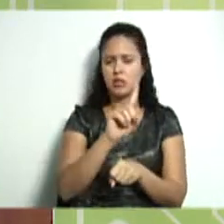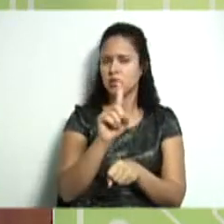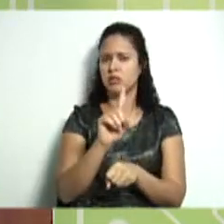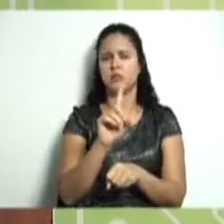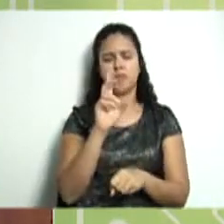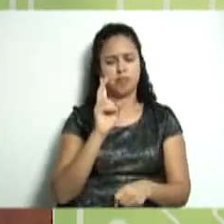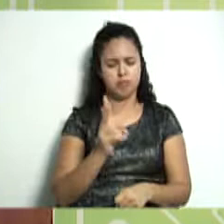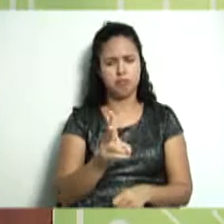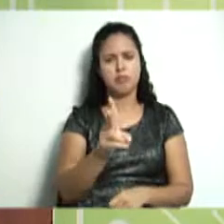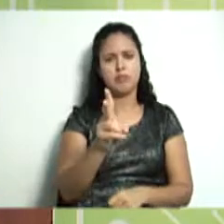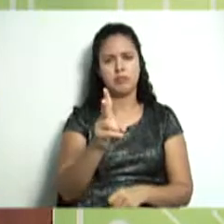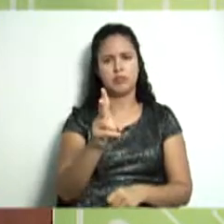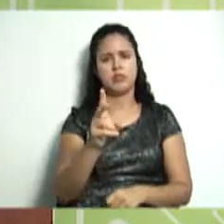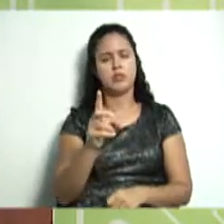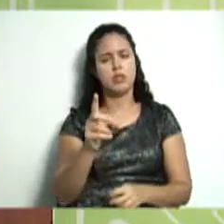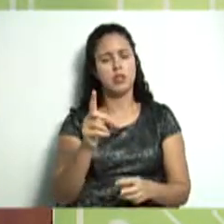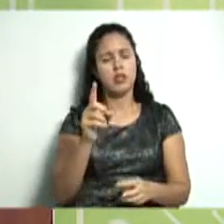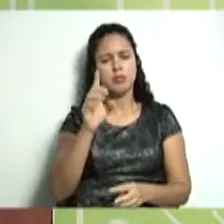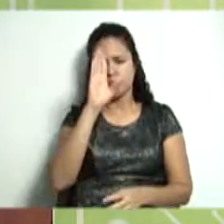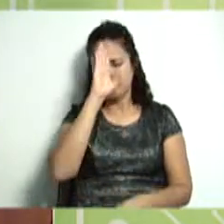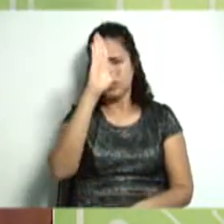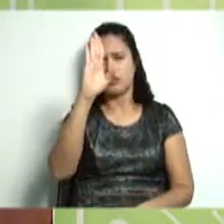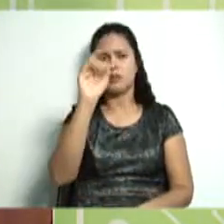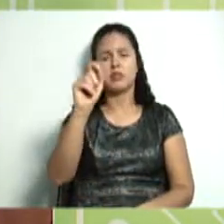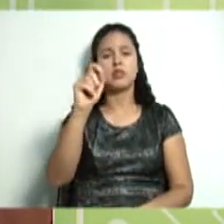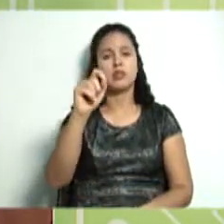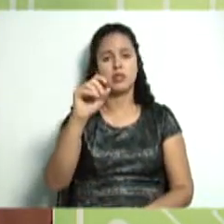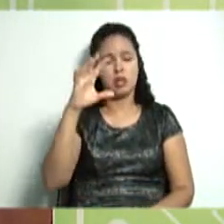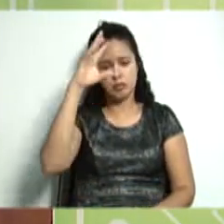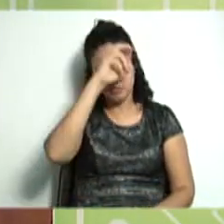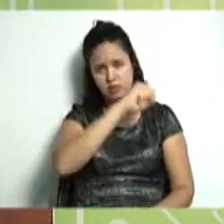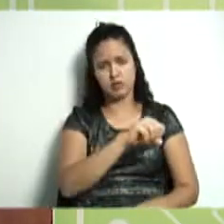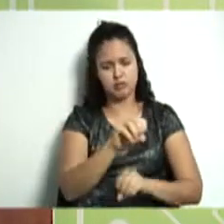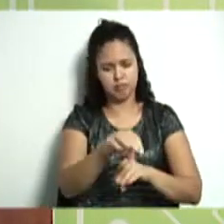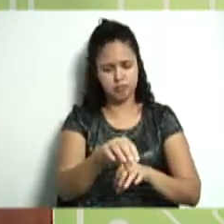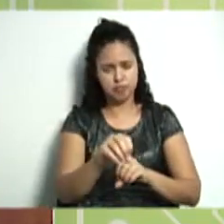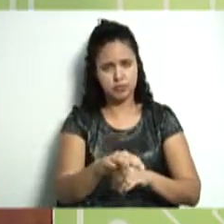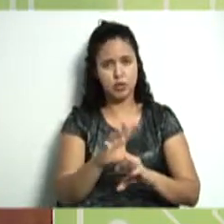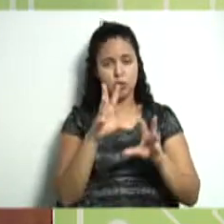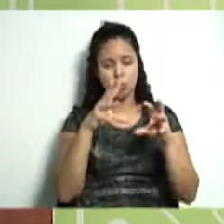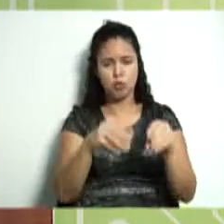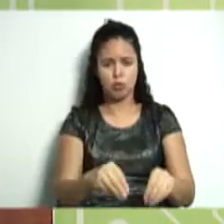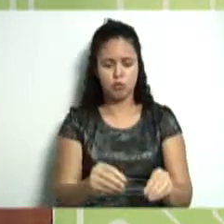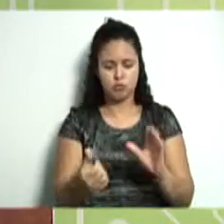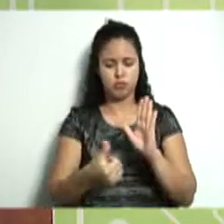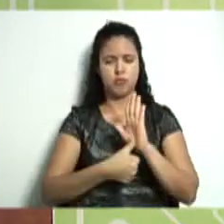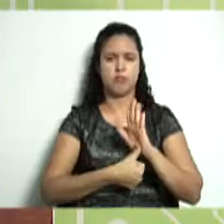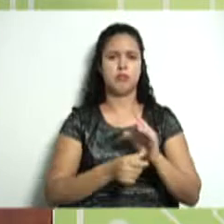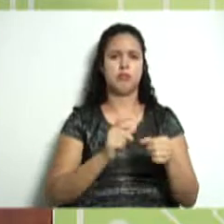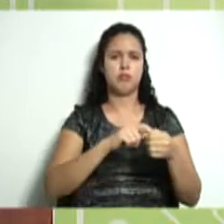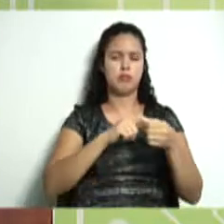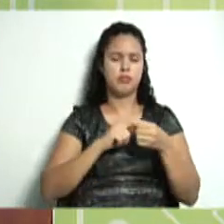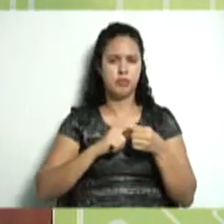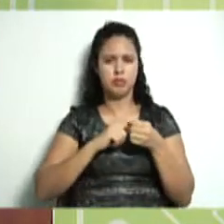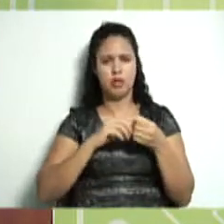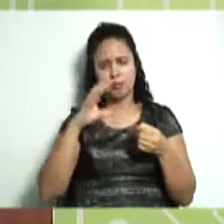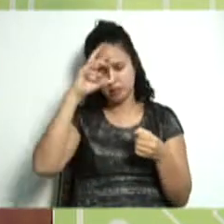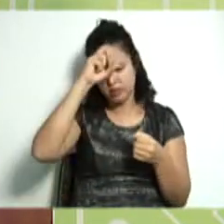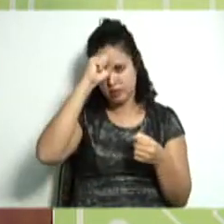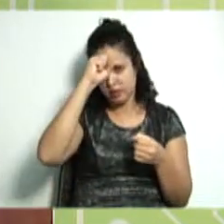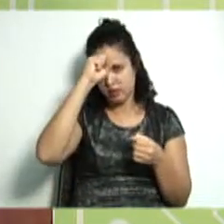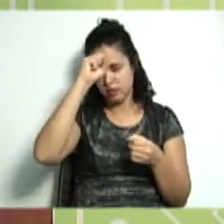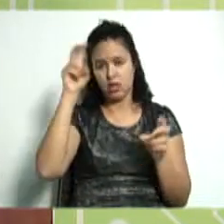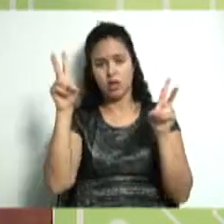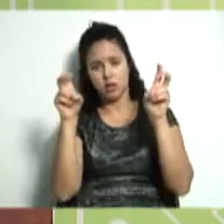constantes, principalmente a de aprendizagem. Todos os cooperados devem aprender assuntos